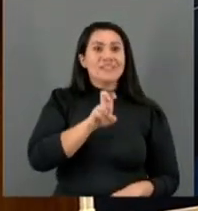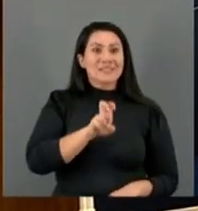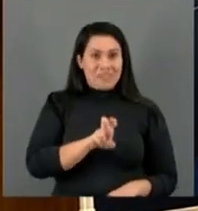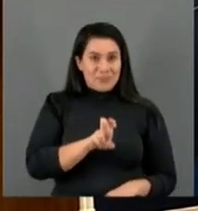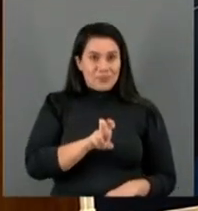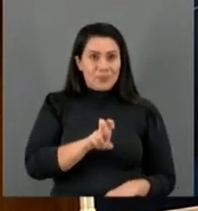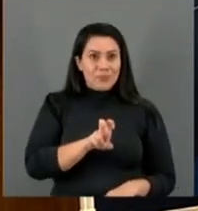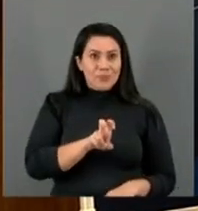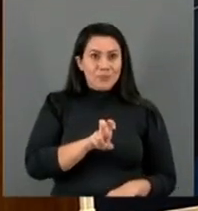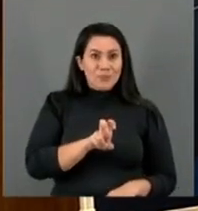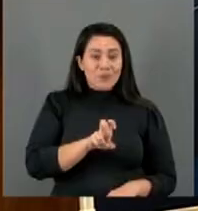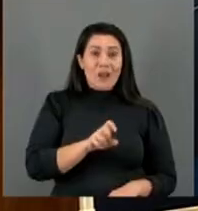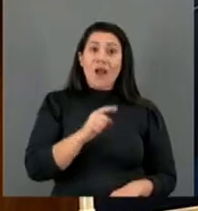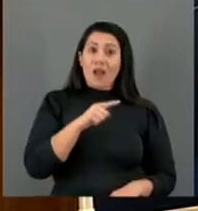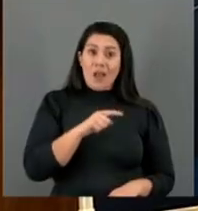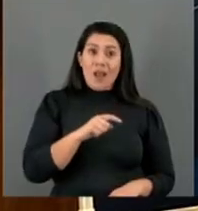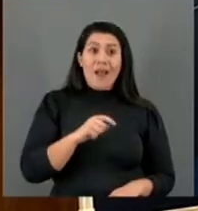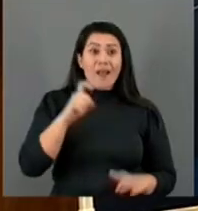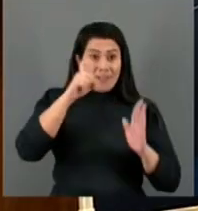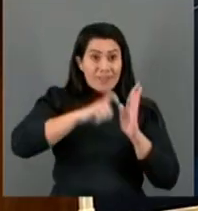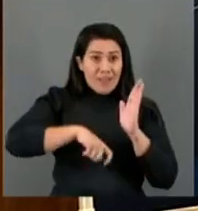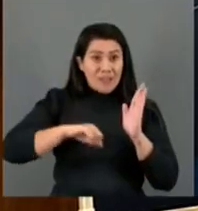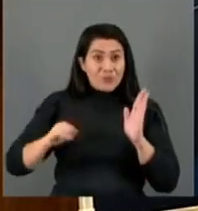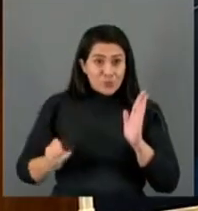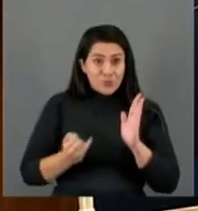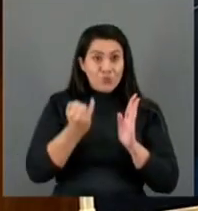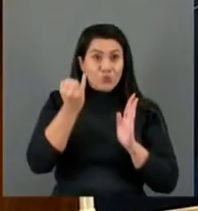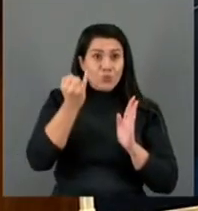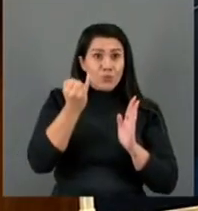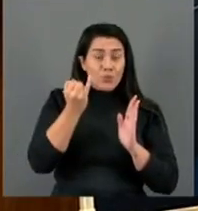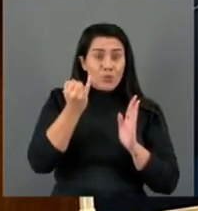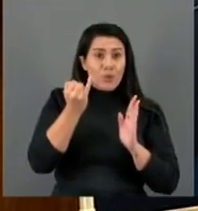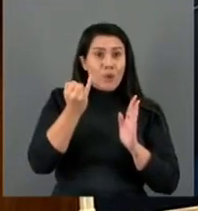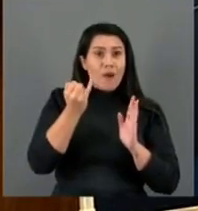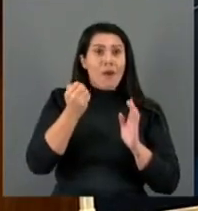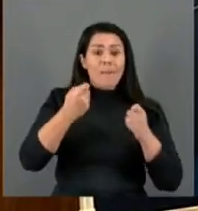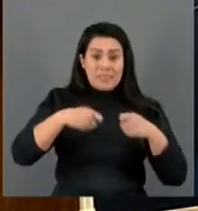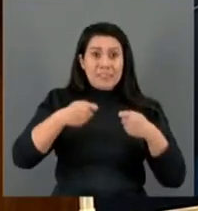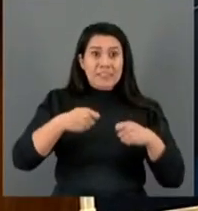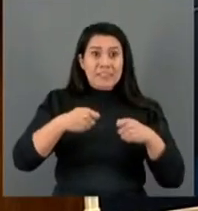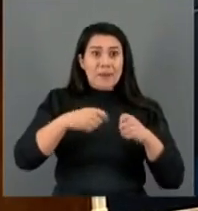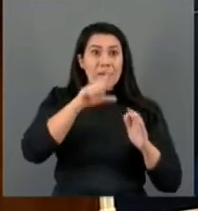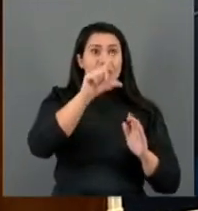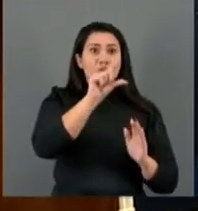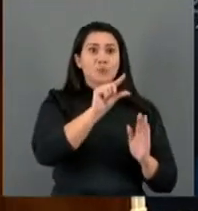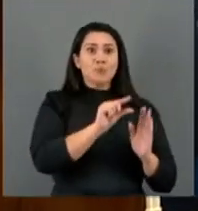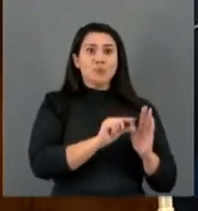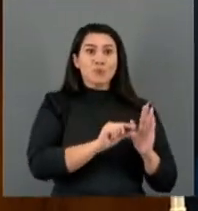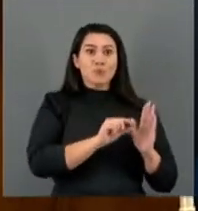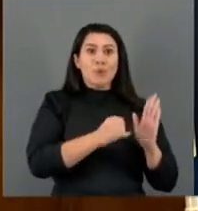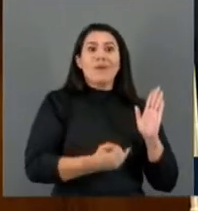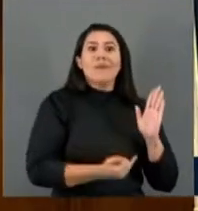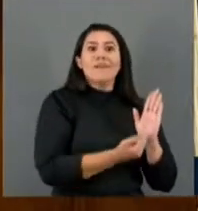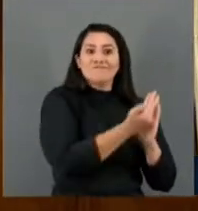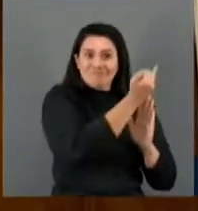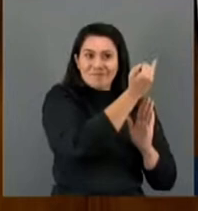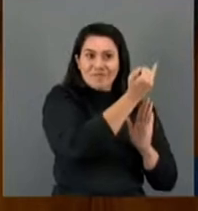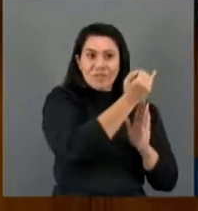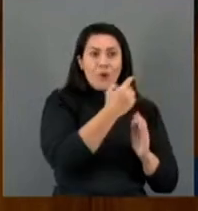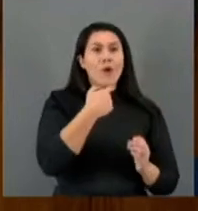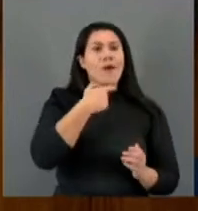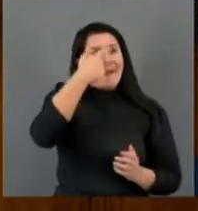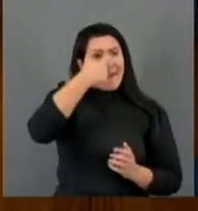Concordo. E concordo também que a melhor inflação é a mais baixa inflação. Eu só estou aqui dizendo que não